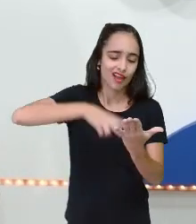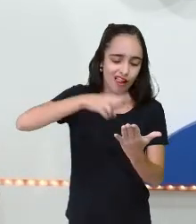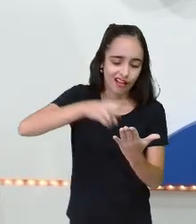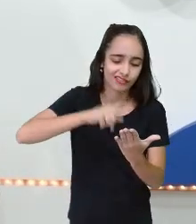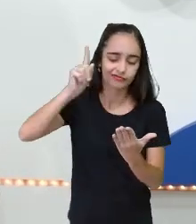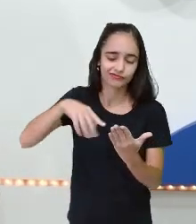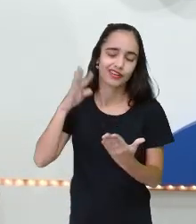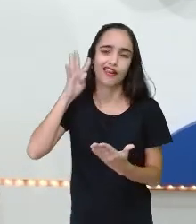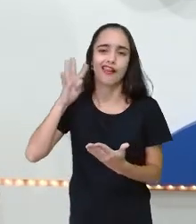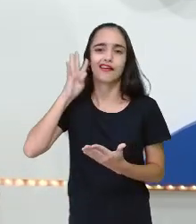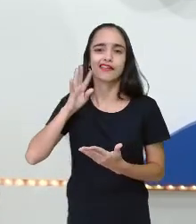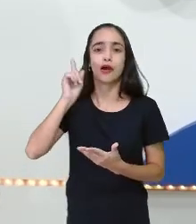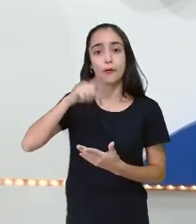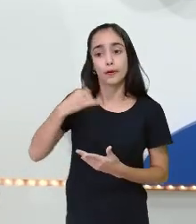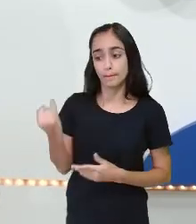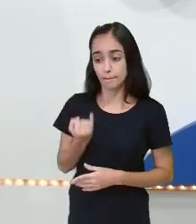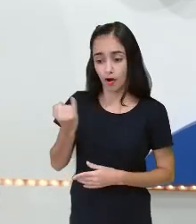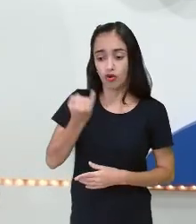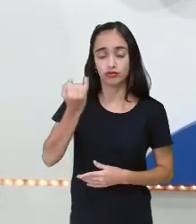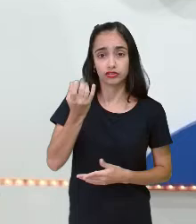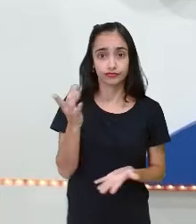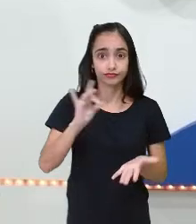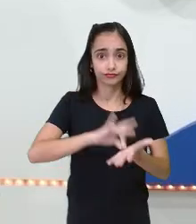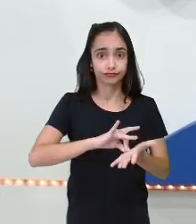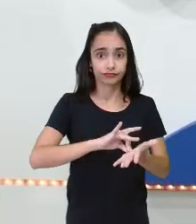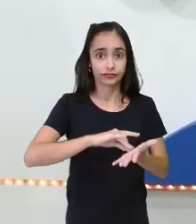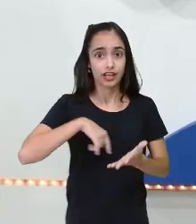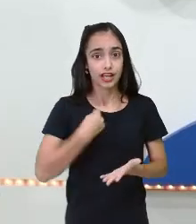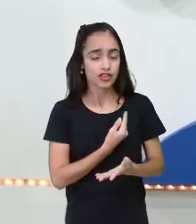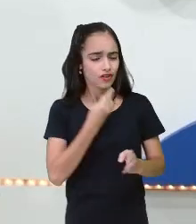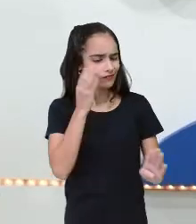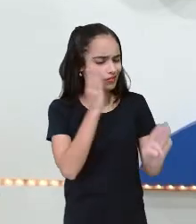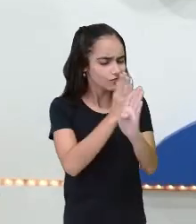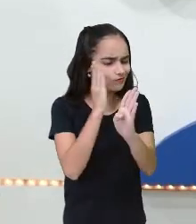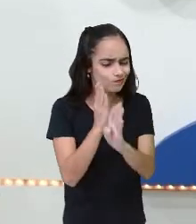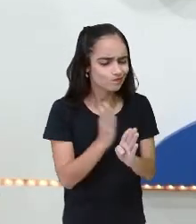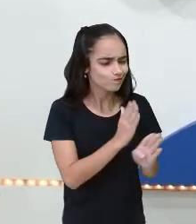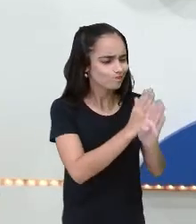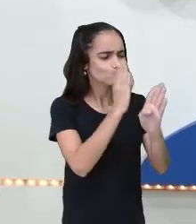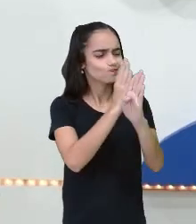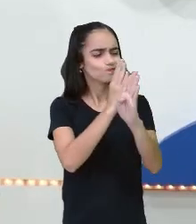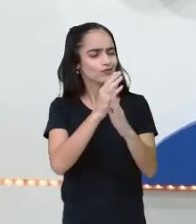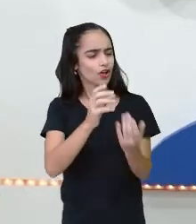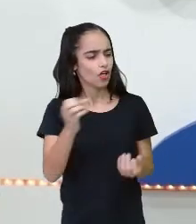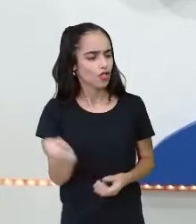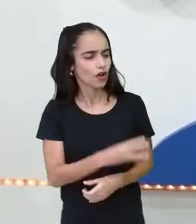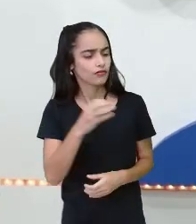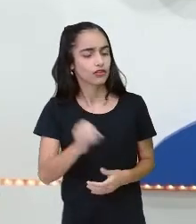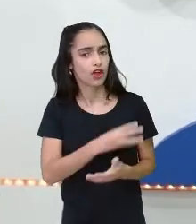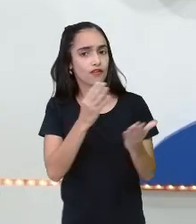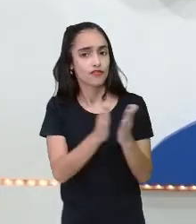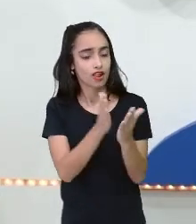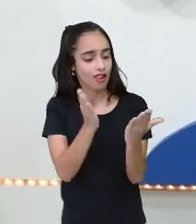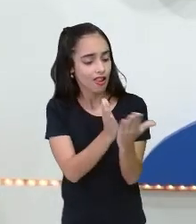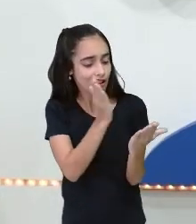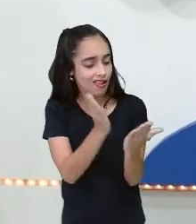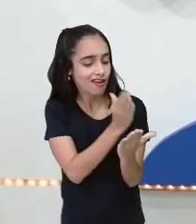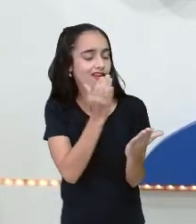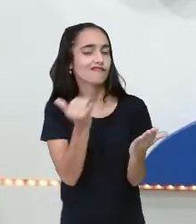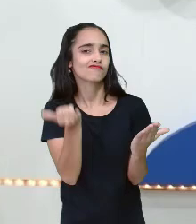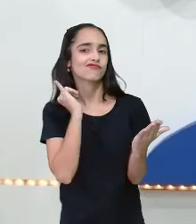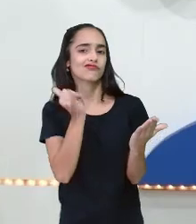bem importante, não é? Que a gente vai descobrindo novos livros, né? Novos contos, novas histórias,